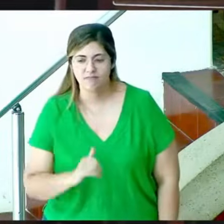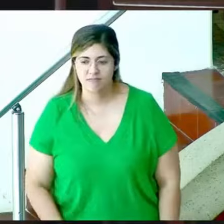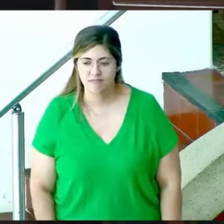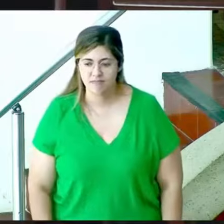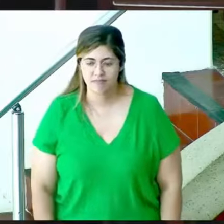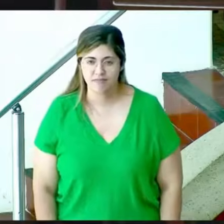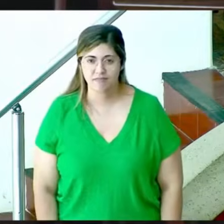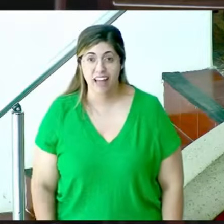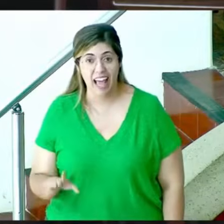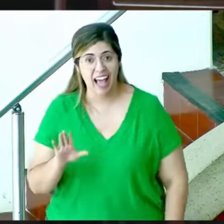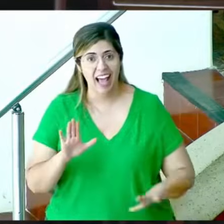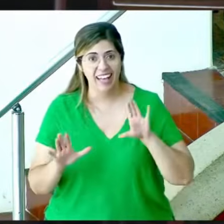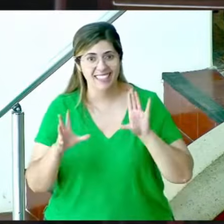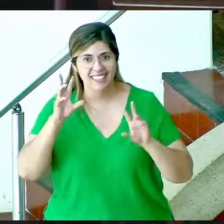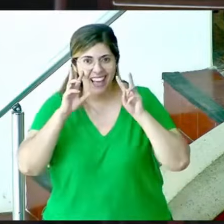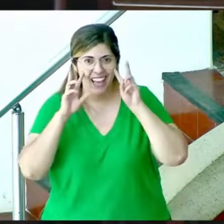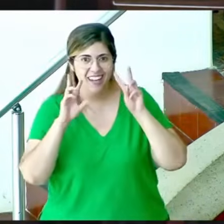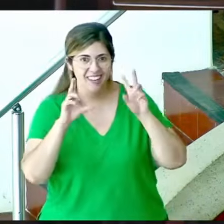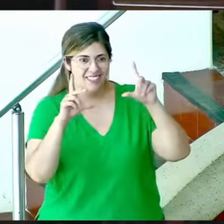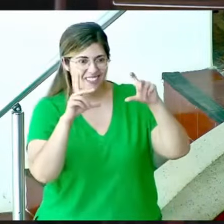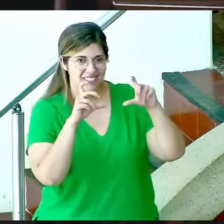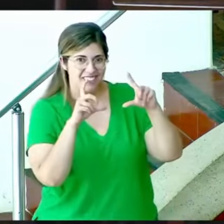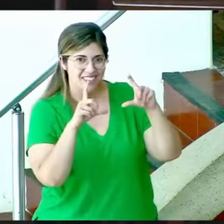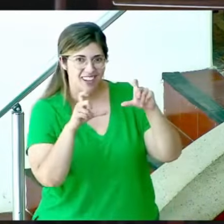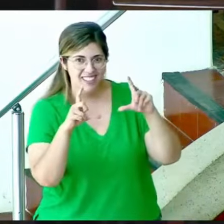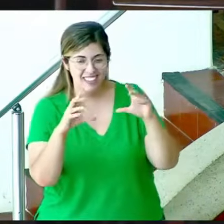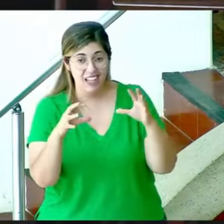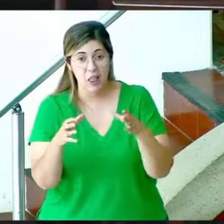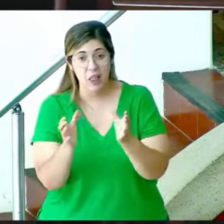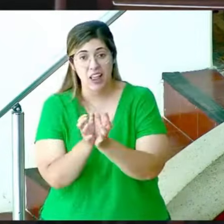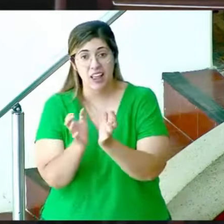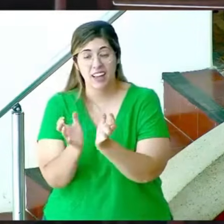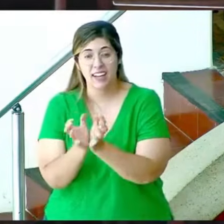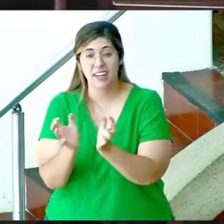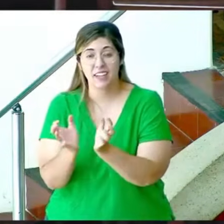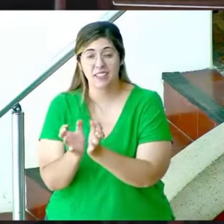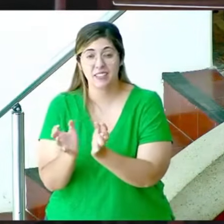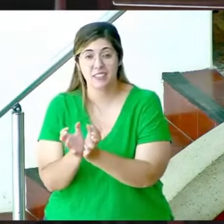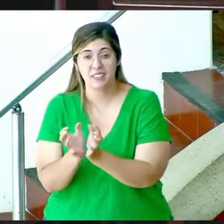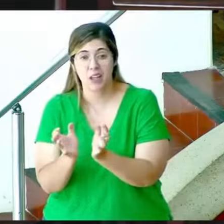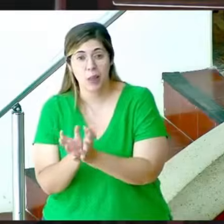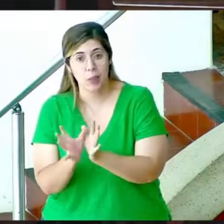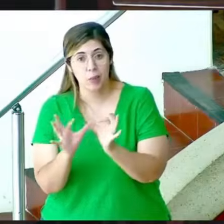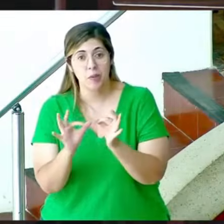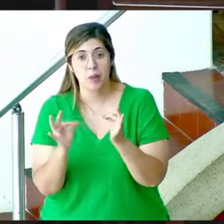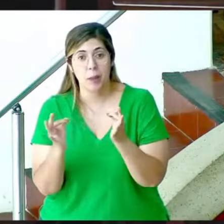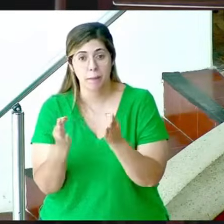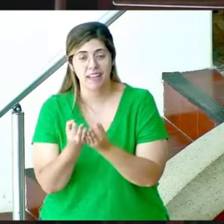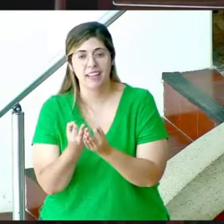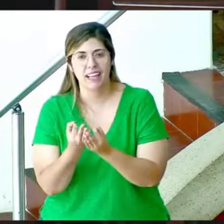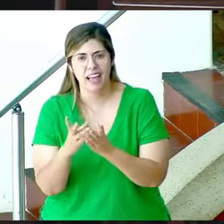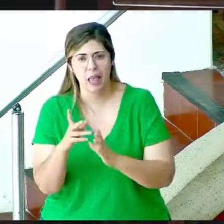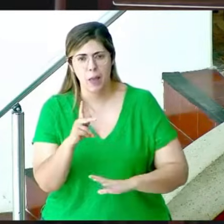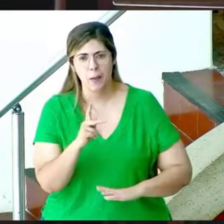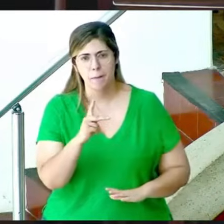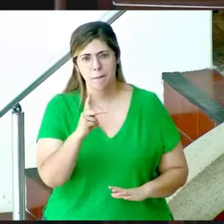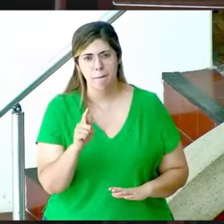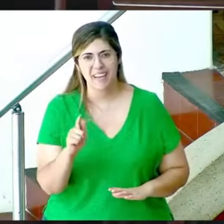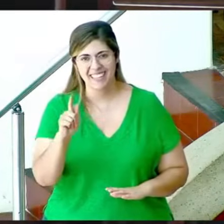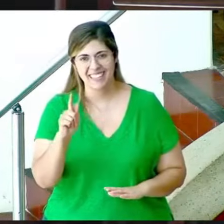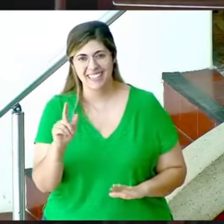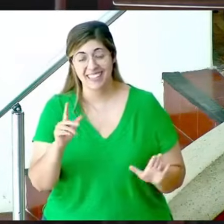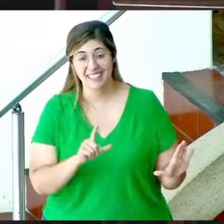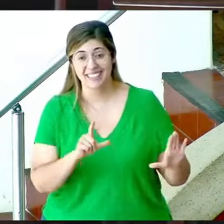fotos. Puxa, que alegria, meus irmãos. Meus irmãos, que coisa linda dessa igreja é saber que ela se reúne nas casas